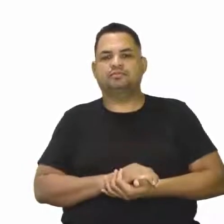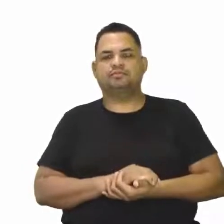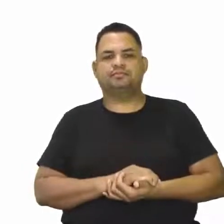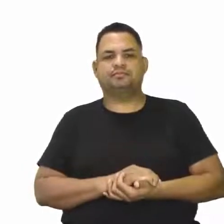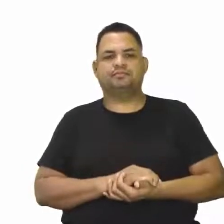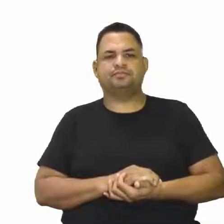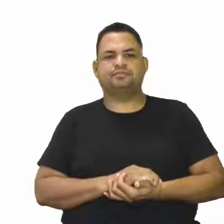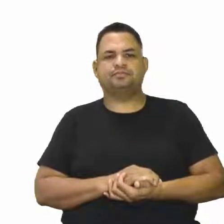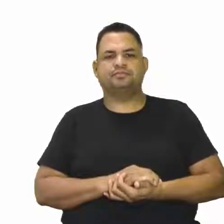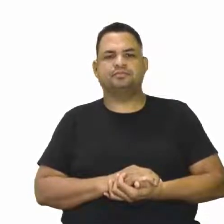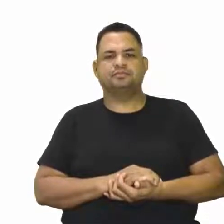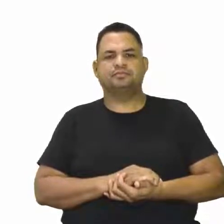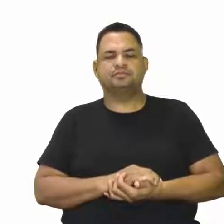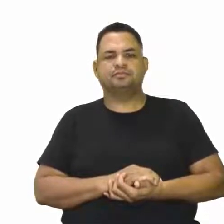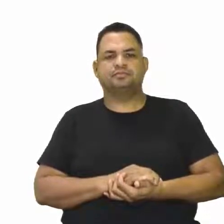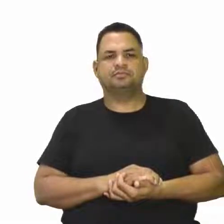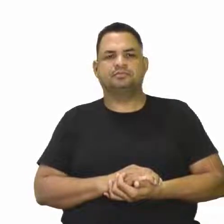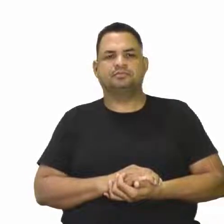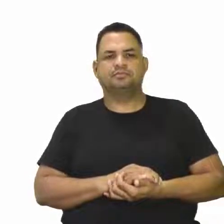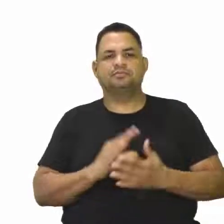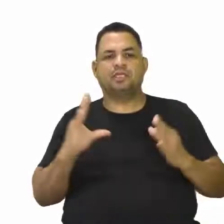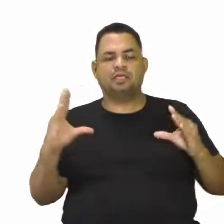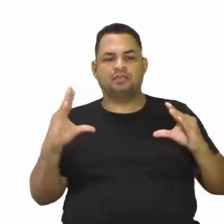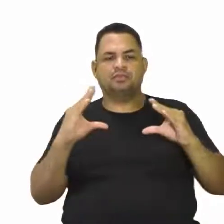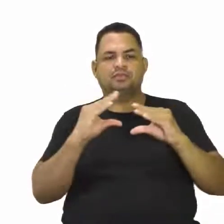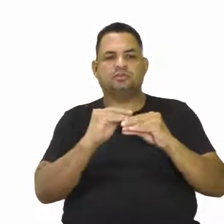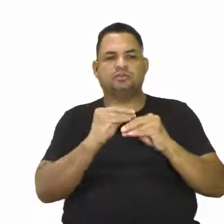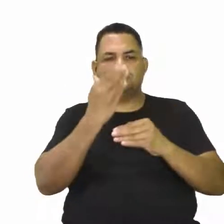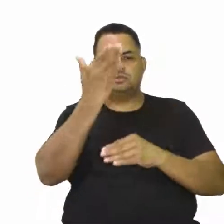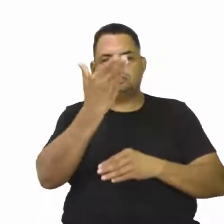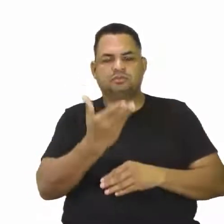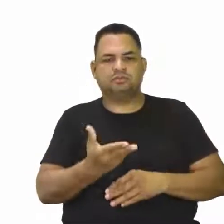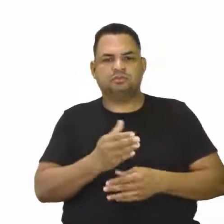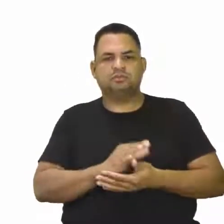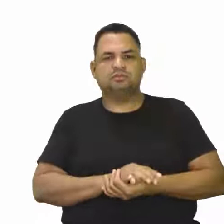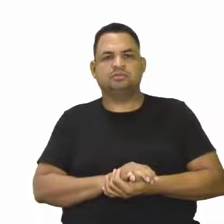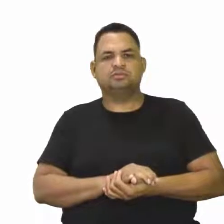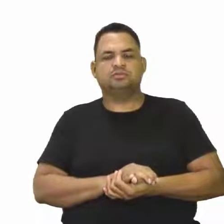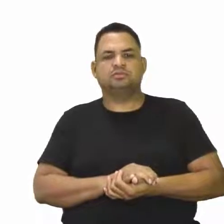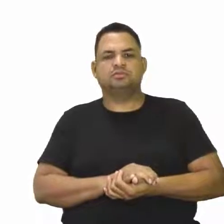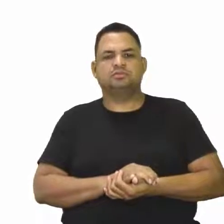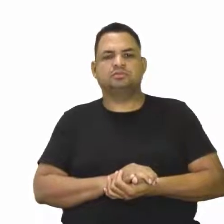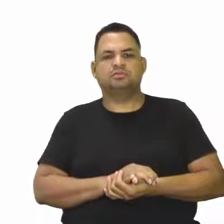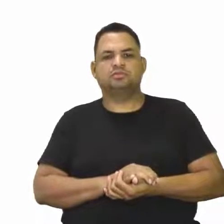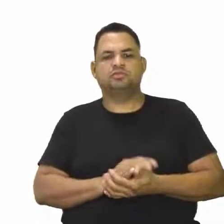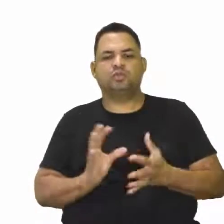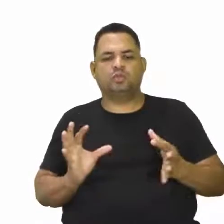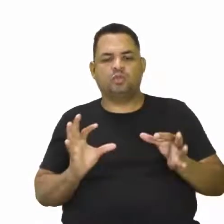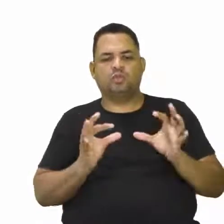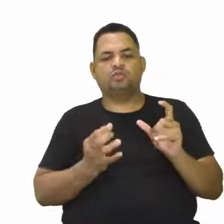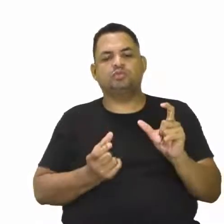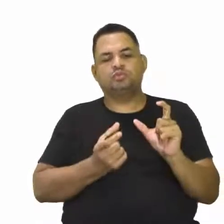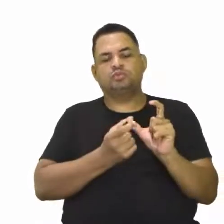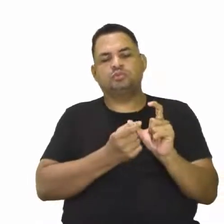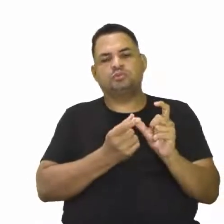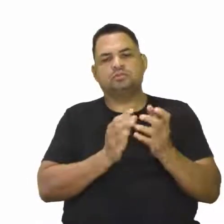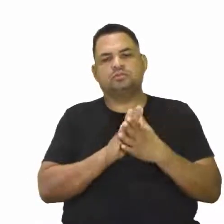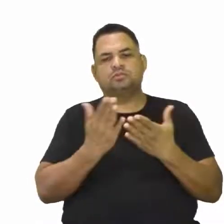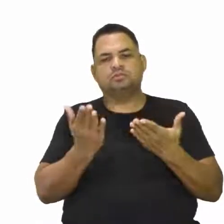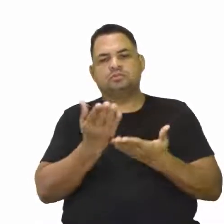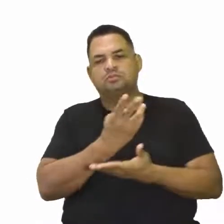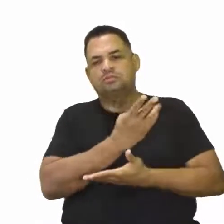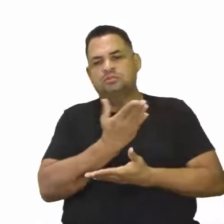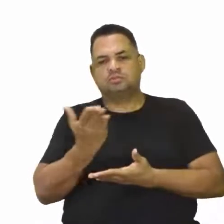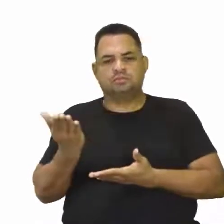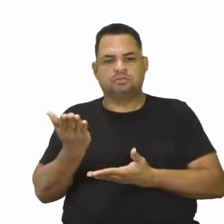delas. Então, resumindo, a oração coordenada une palavras ou orações que estão no